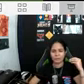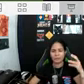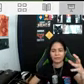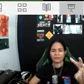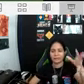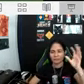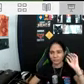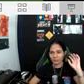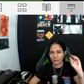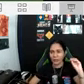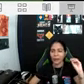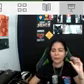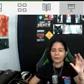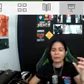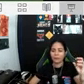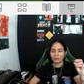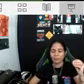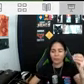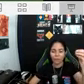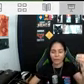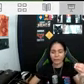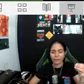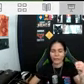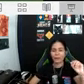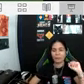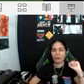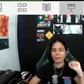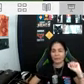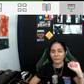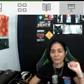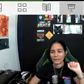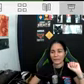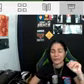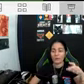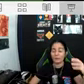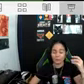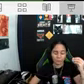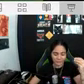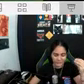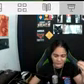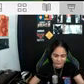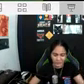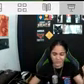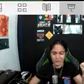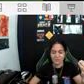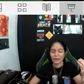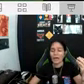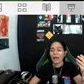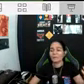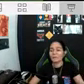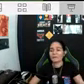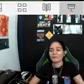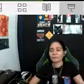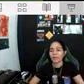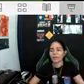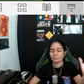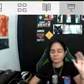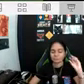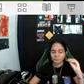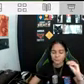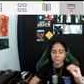tá, gente? Não tô dizendo que assim funciona. Então, vamos supor, um coletor que ele não pode ser diferente, não pode ser transparente. Aí